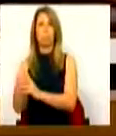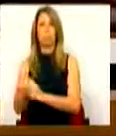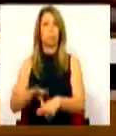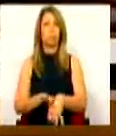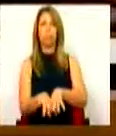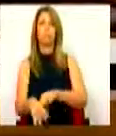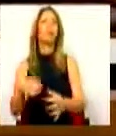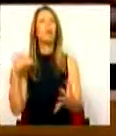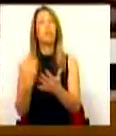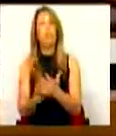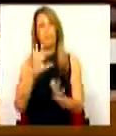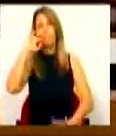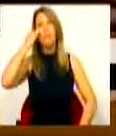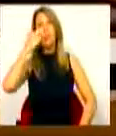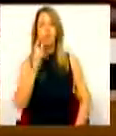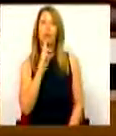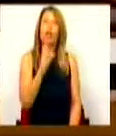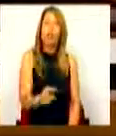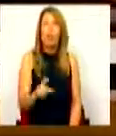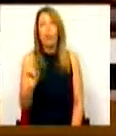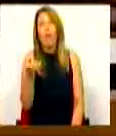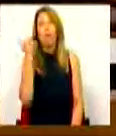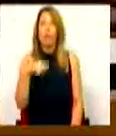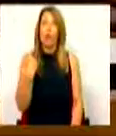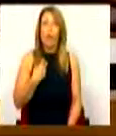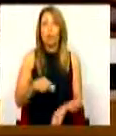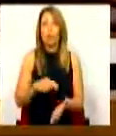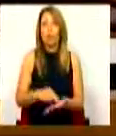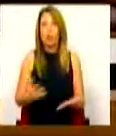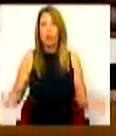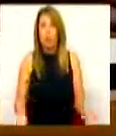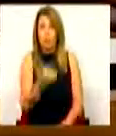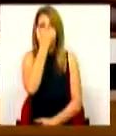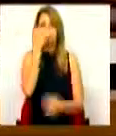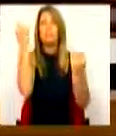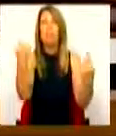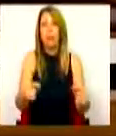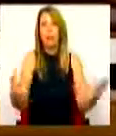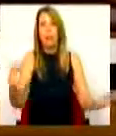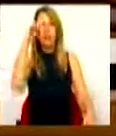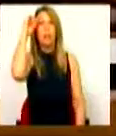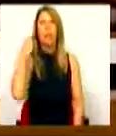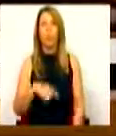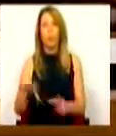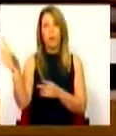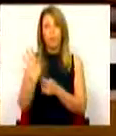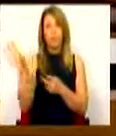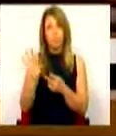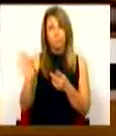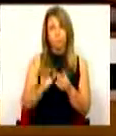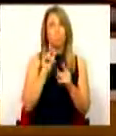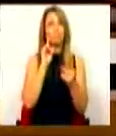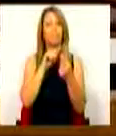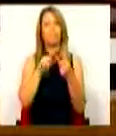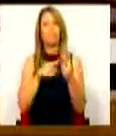a resposta que se esperava. Portanto, estamos perante dificuldades de recrutamento em duas vertentes essenciais,